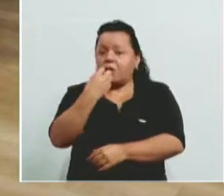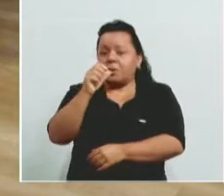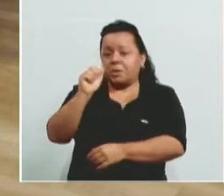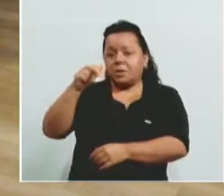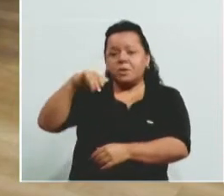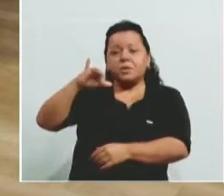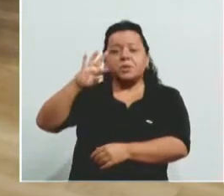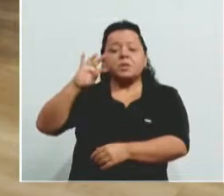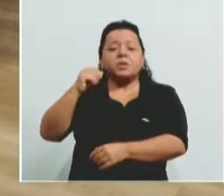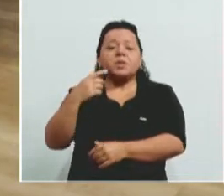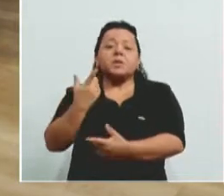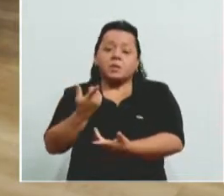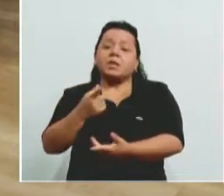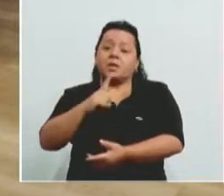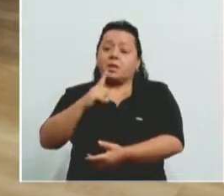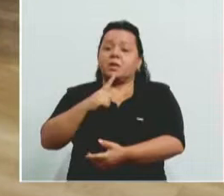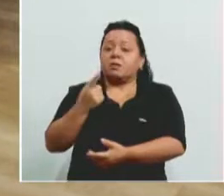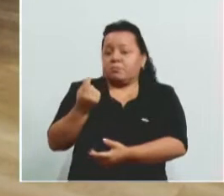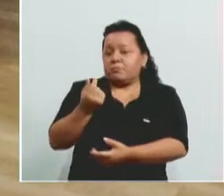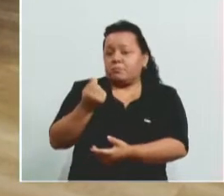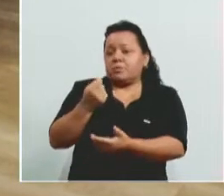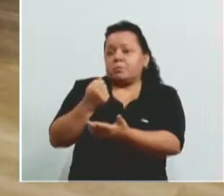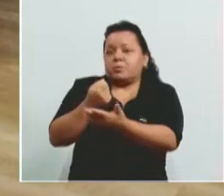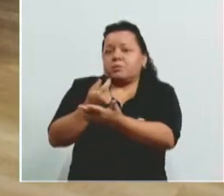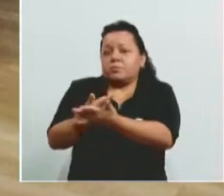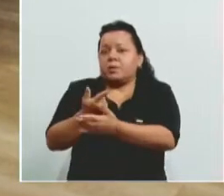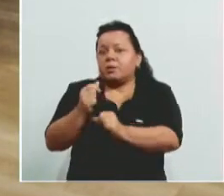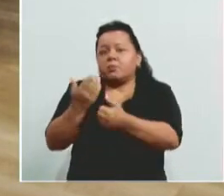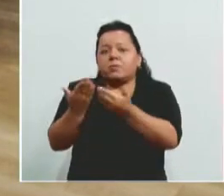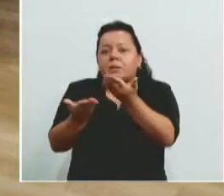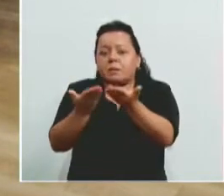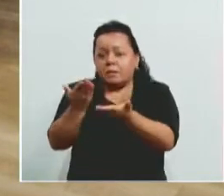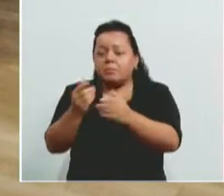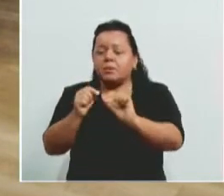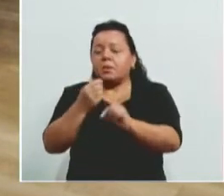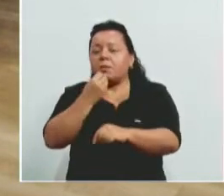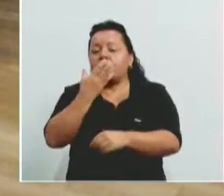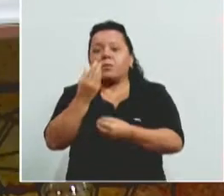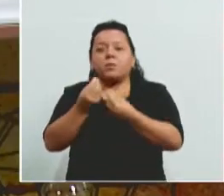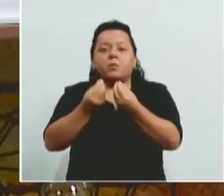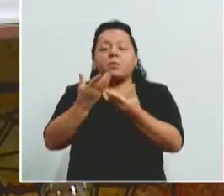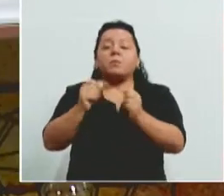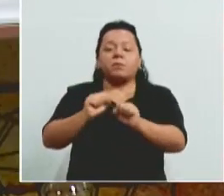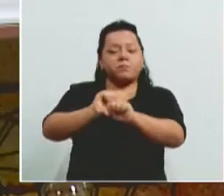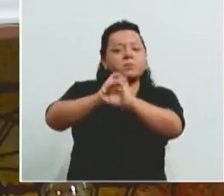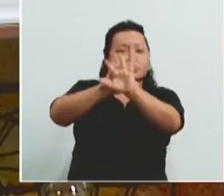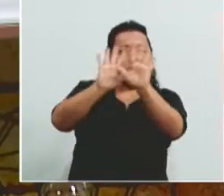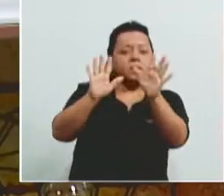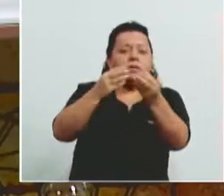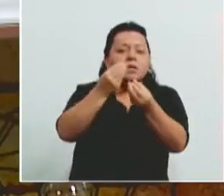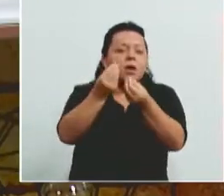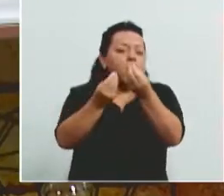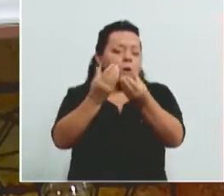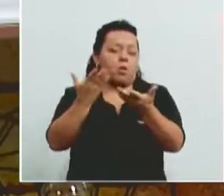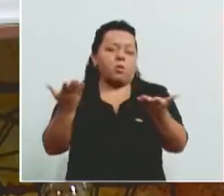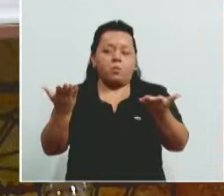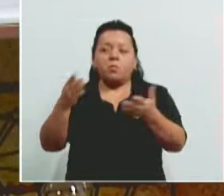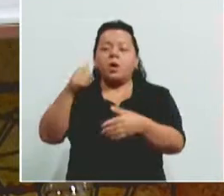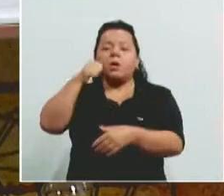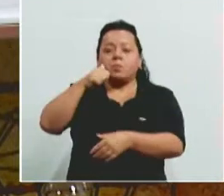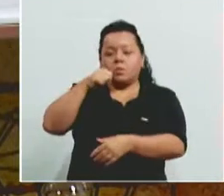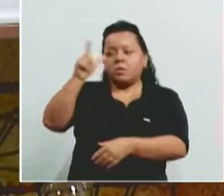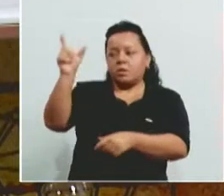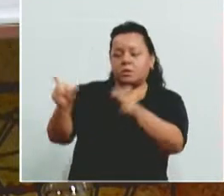ali que foi um diagnóstico tardio, que ainda faltava esclarecimento a respeito deste assunto. Na verdade, pelo que eu li